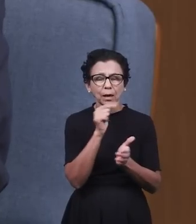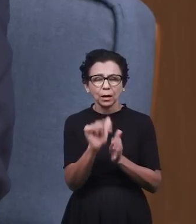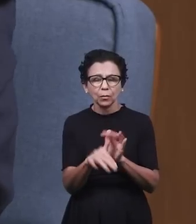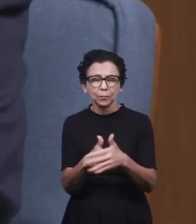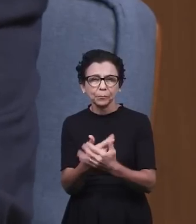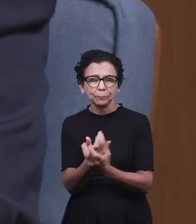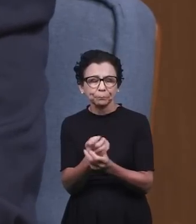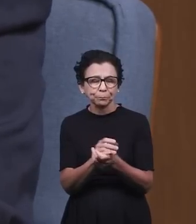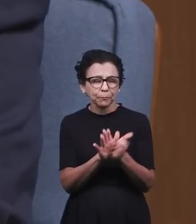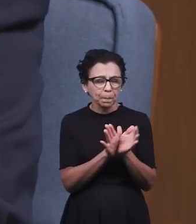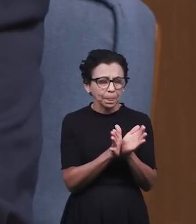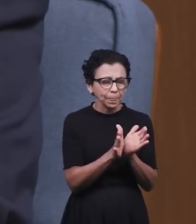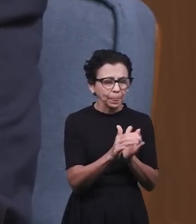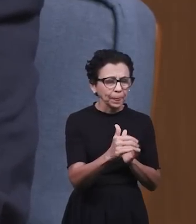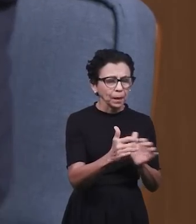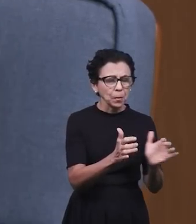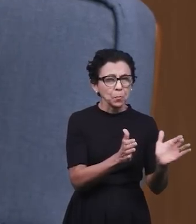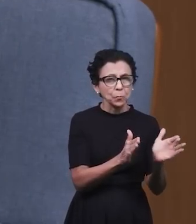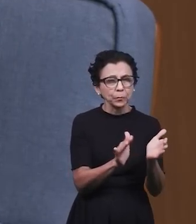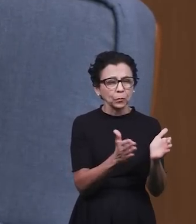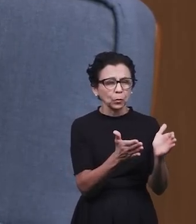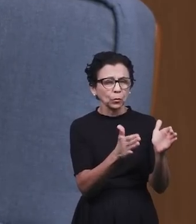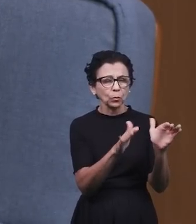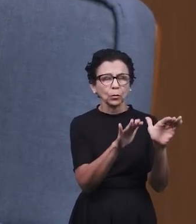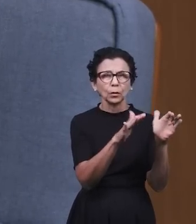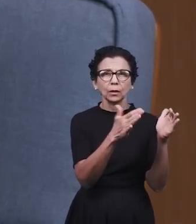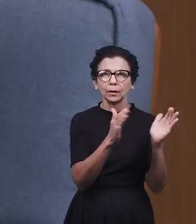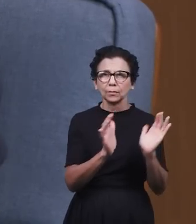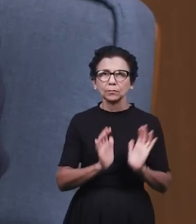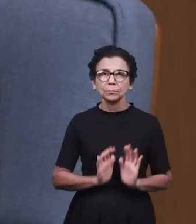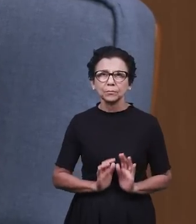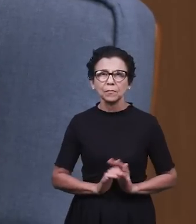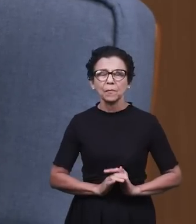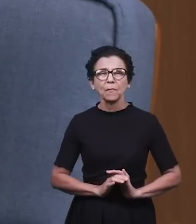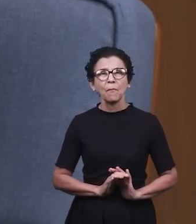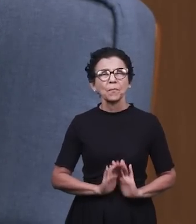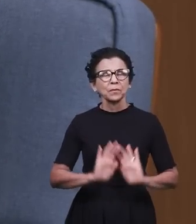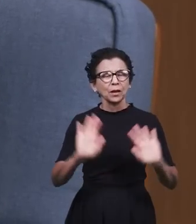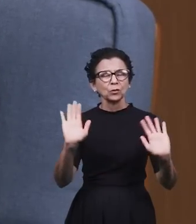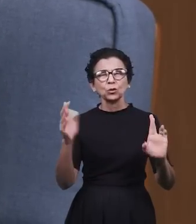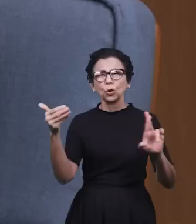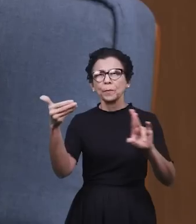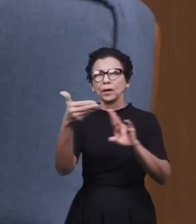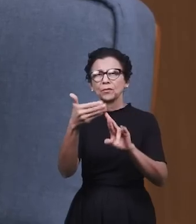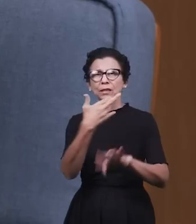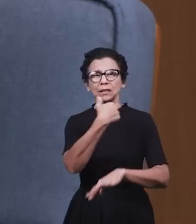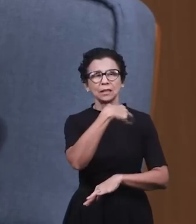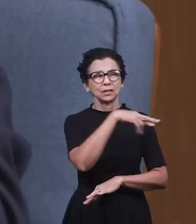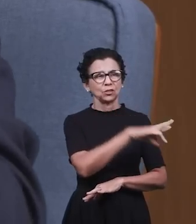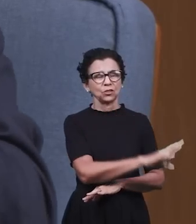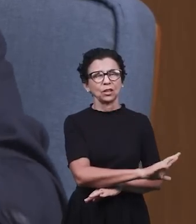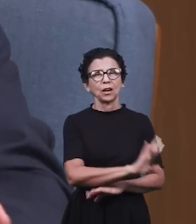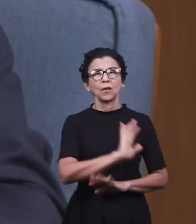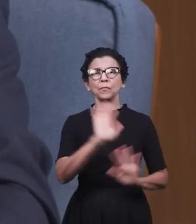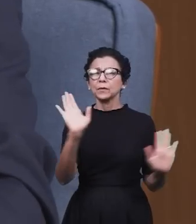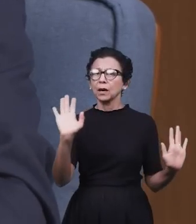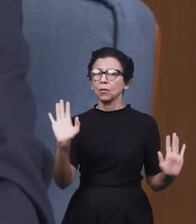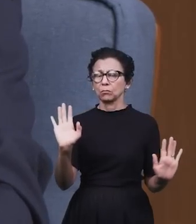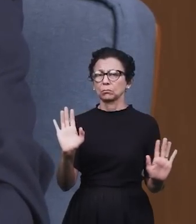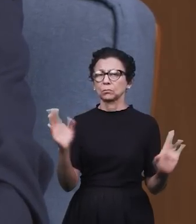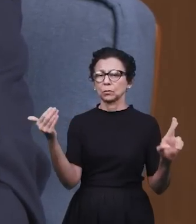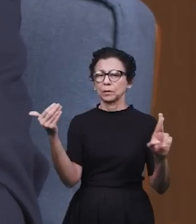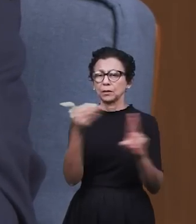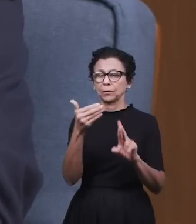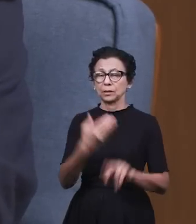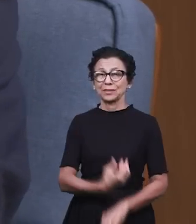esteja longe dele. Nós não estamos aqui falando de religião, de denominação, nós estamos falando de uma vida no altar do